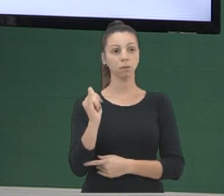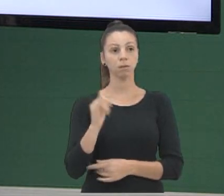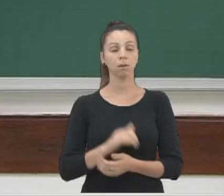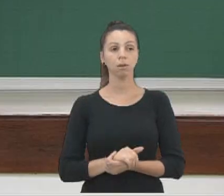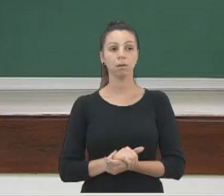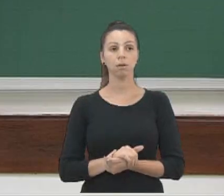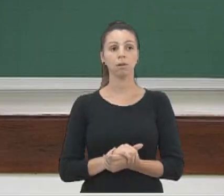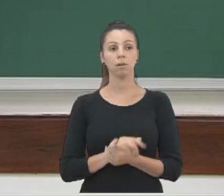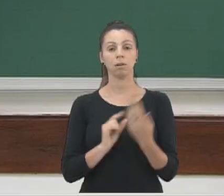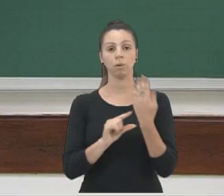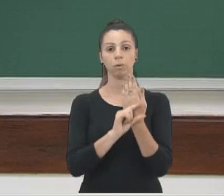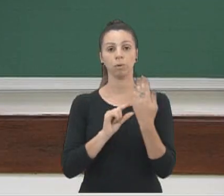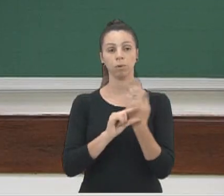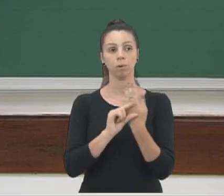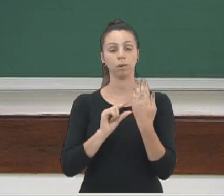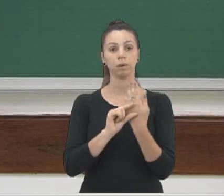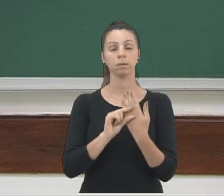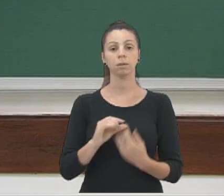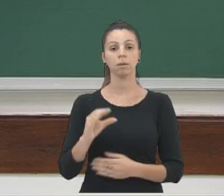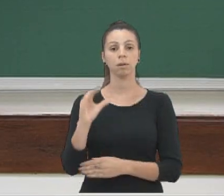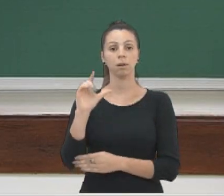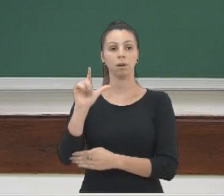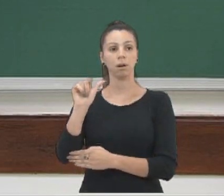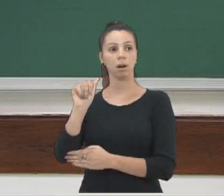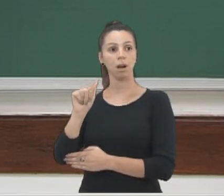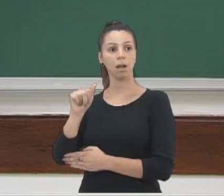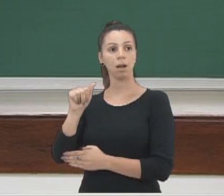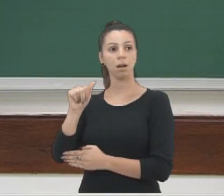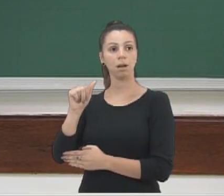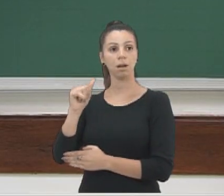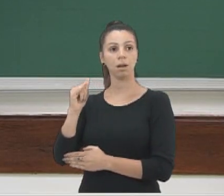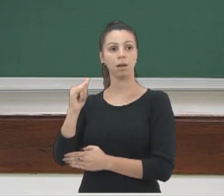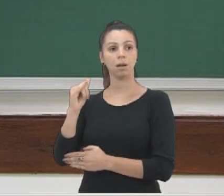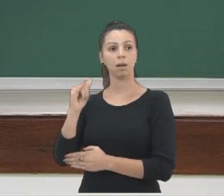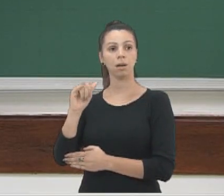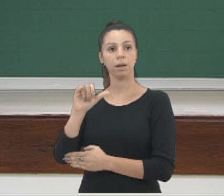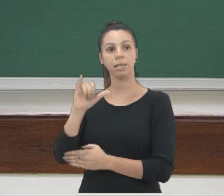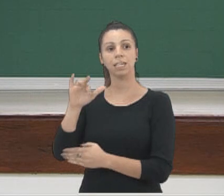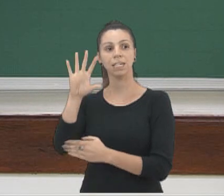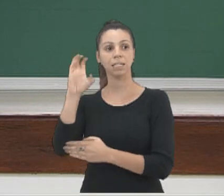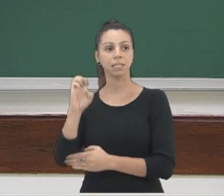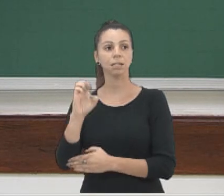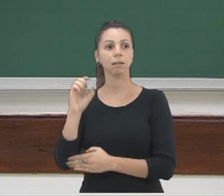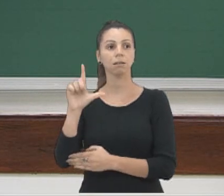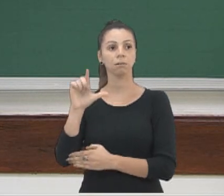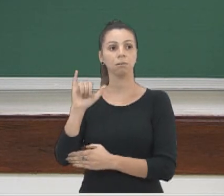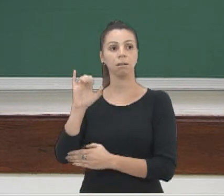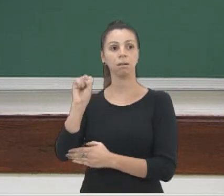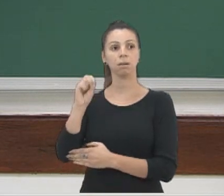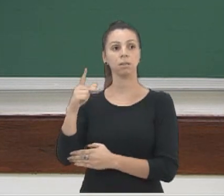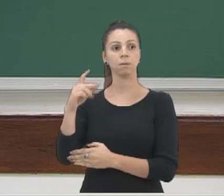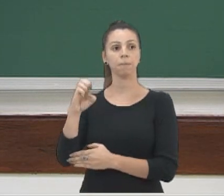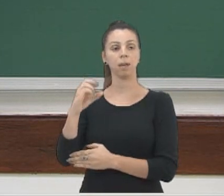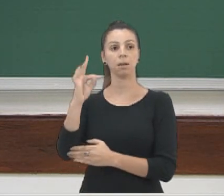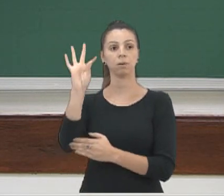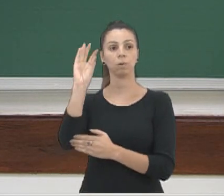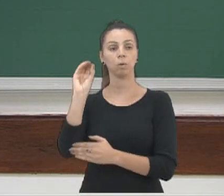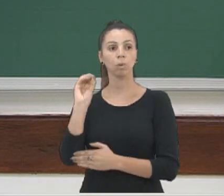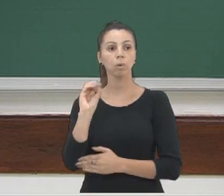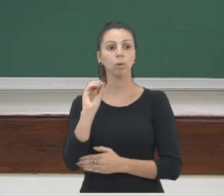vocês, foi a Clarice Lispector. Clarice Lispector é uma autora